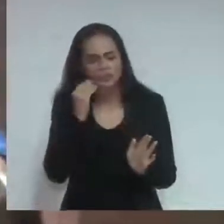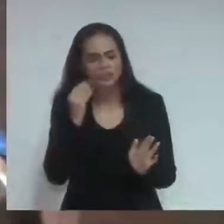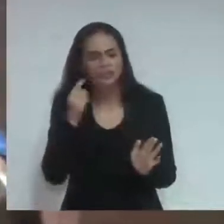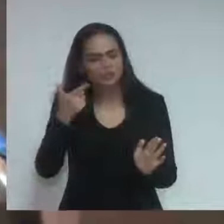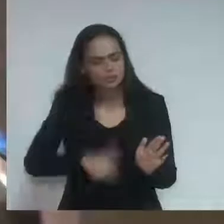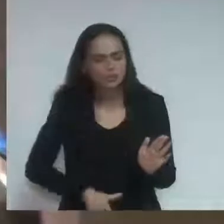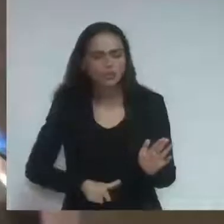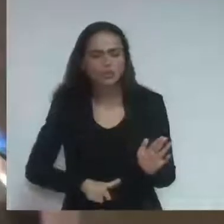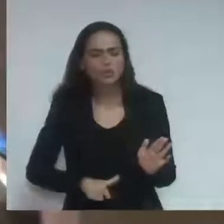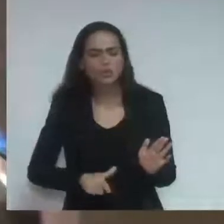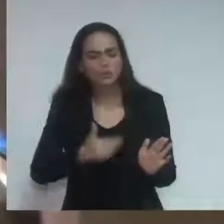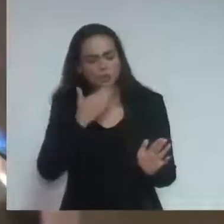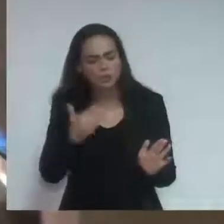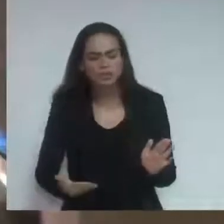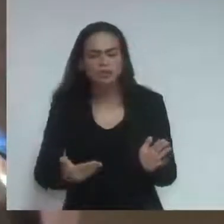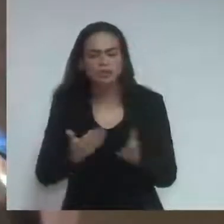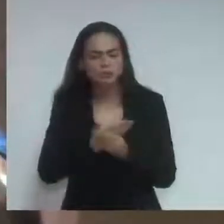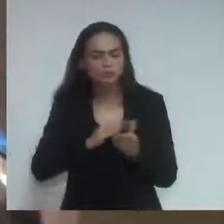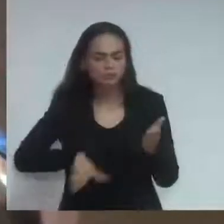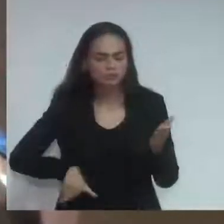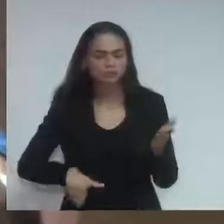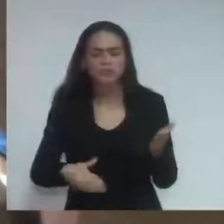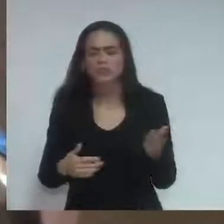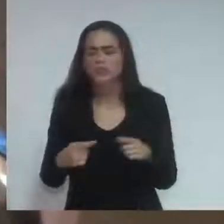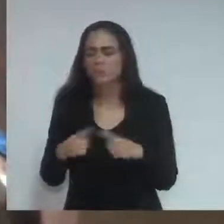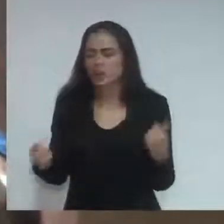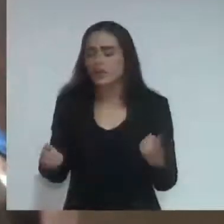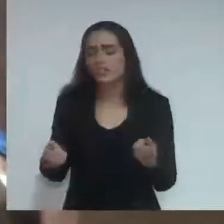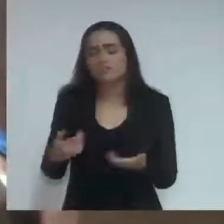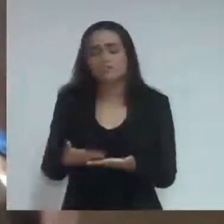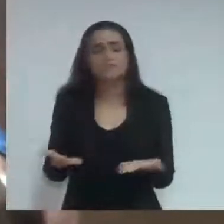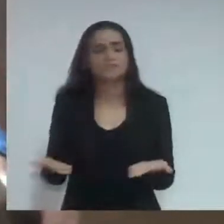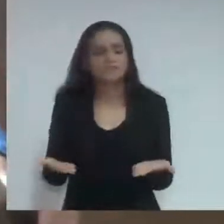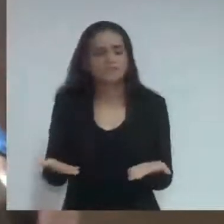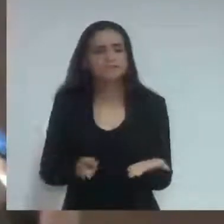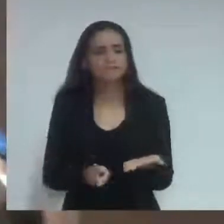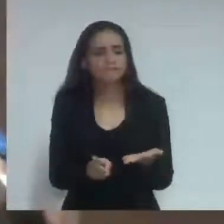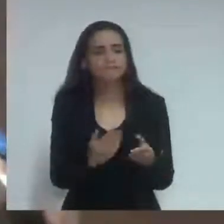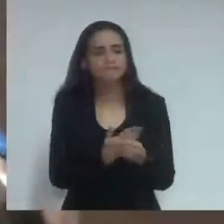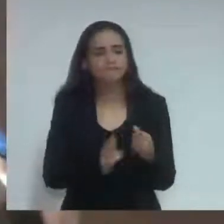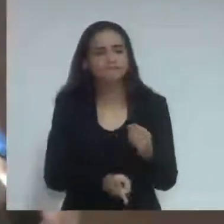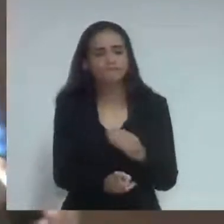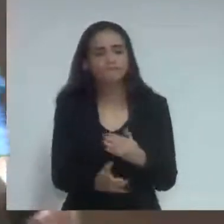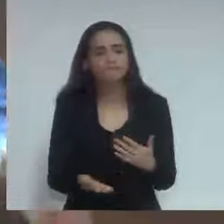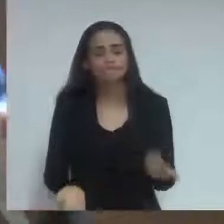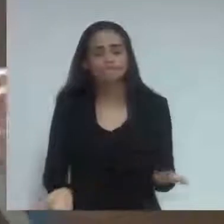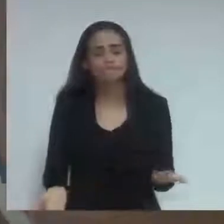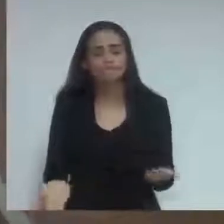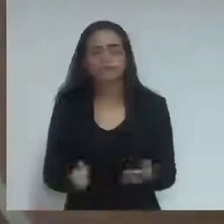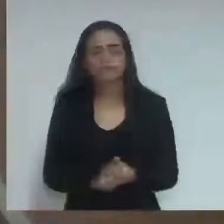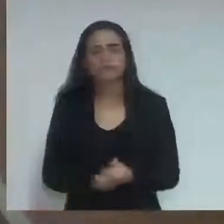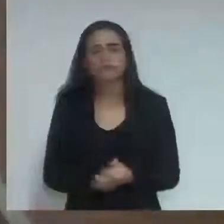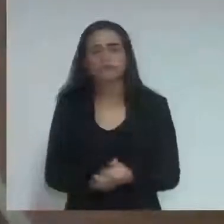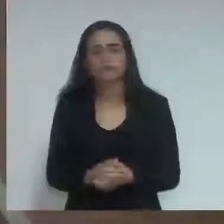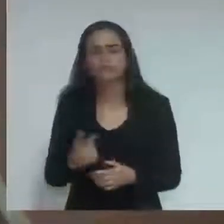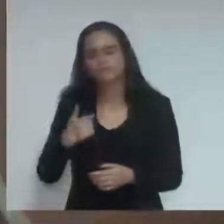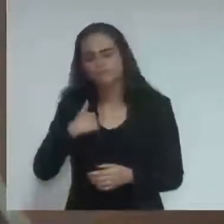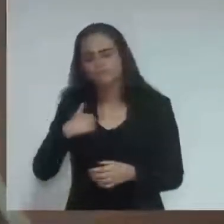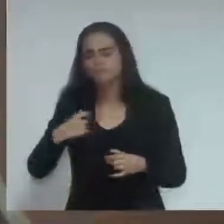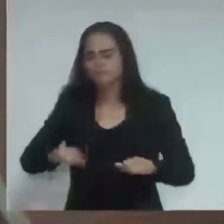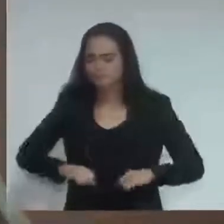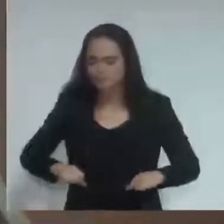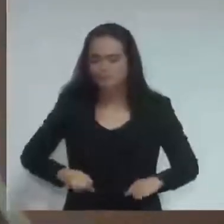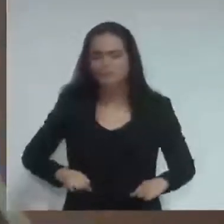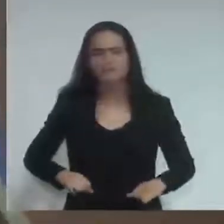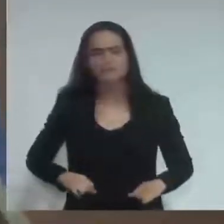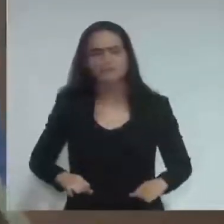mudar, e se não for mudar, sofrerei as consequências. Eu sei da minha vida, eu sei o que eu sou, como eu